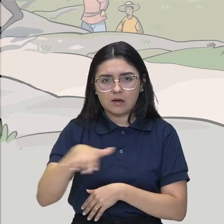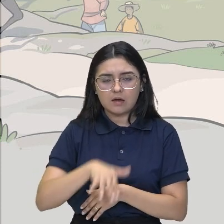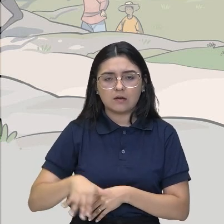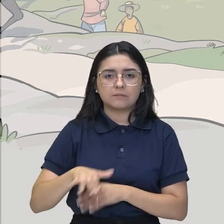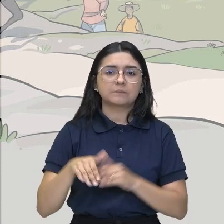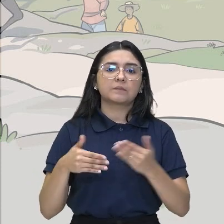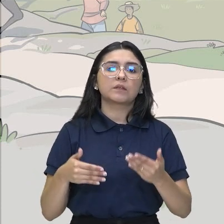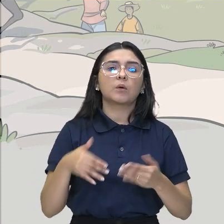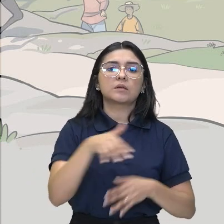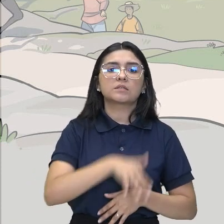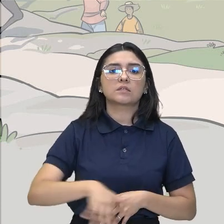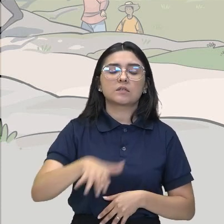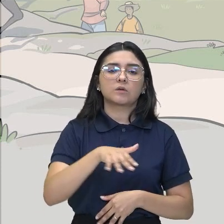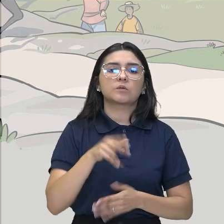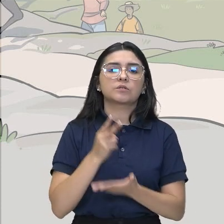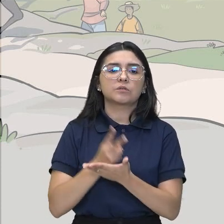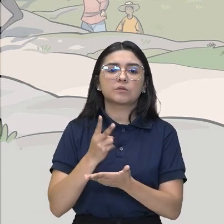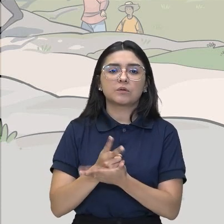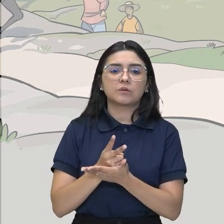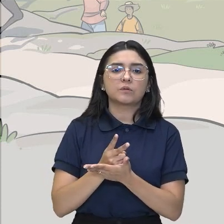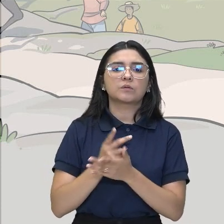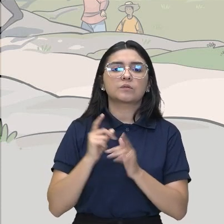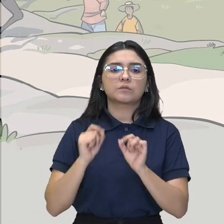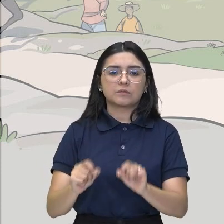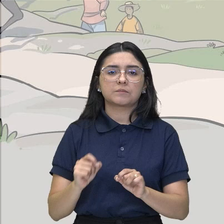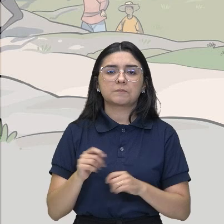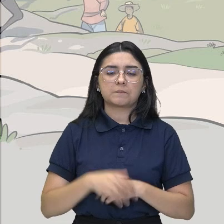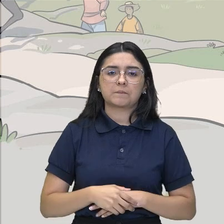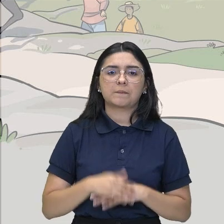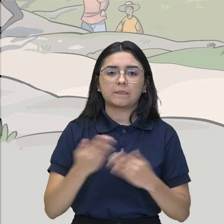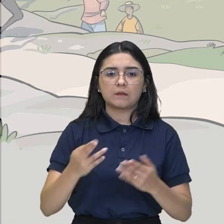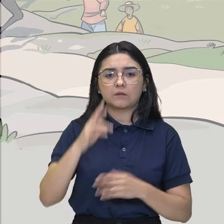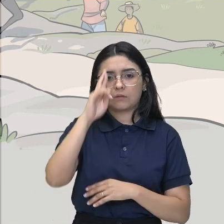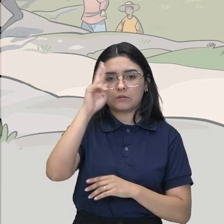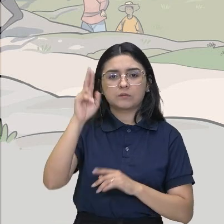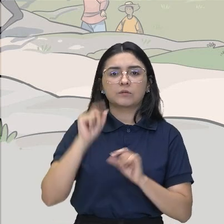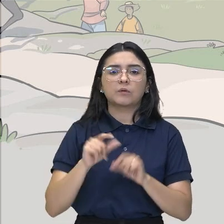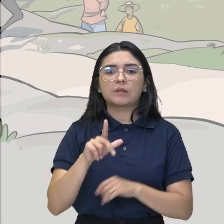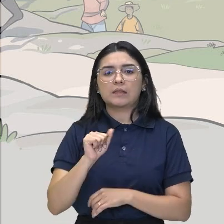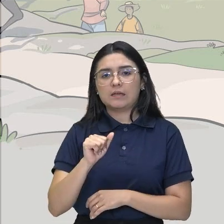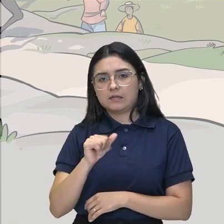porção territorial permanecesse ali então nas mãos do grande